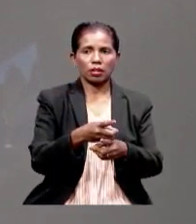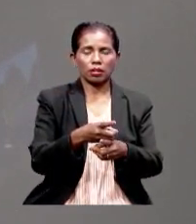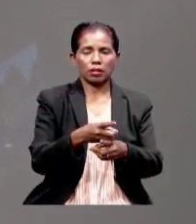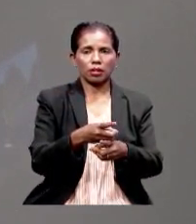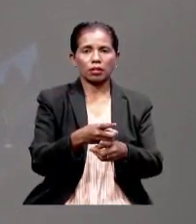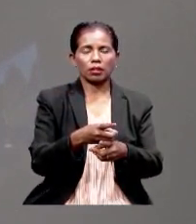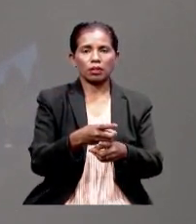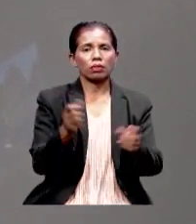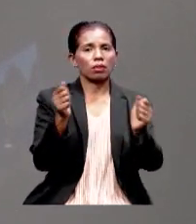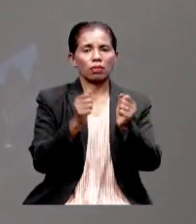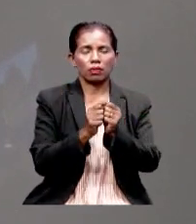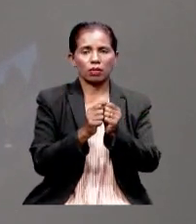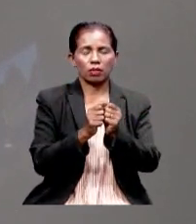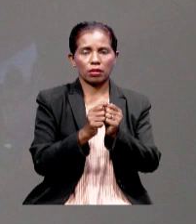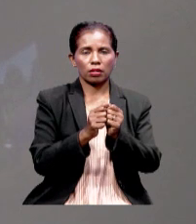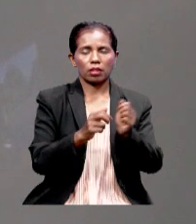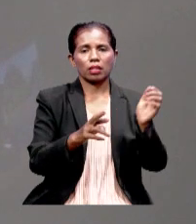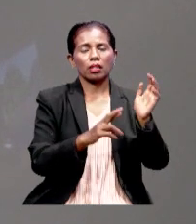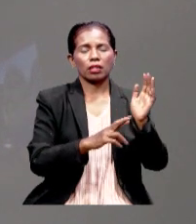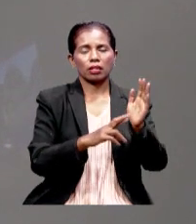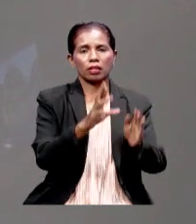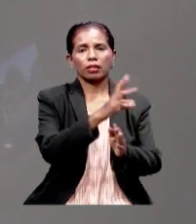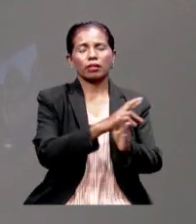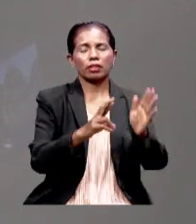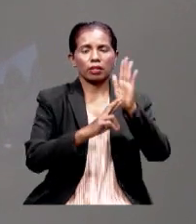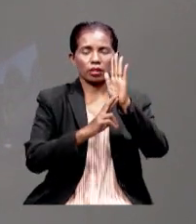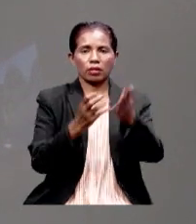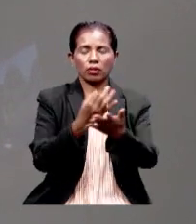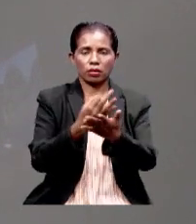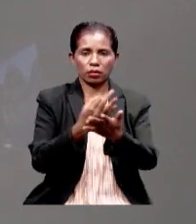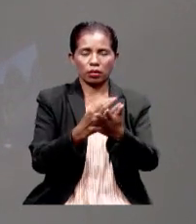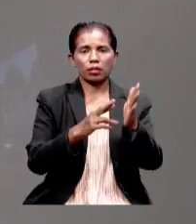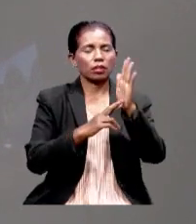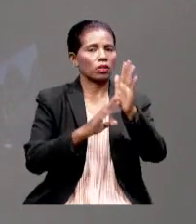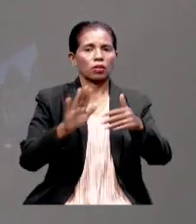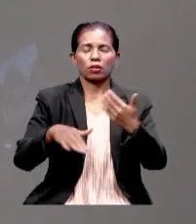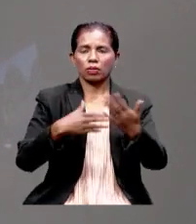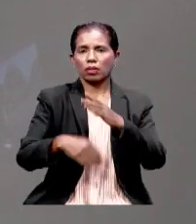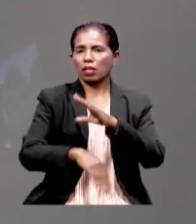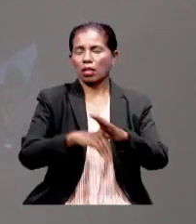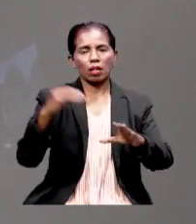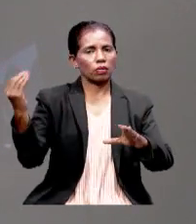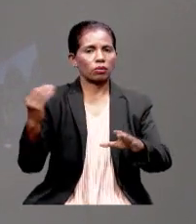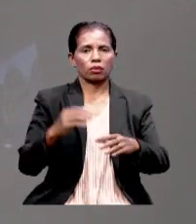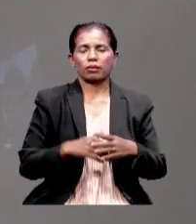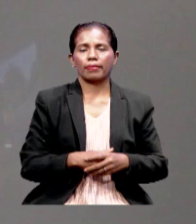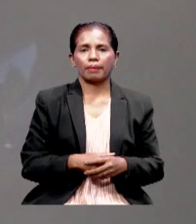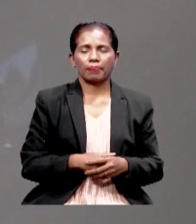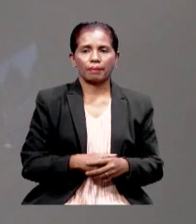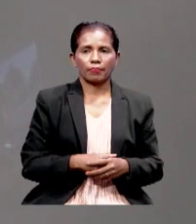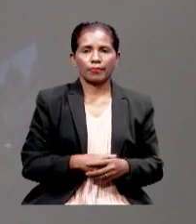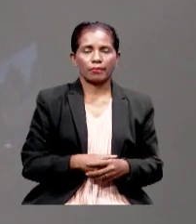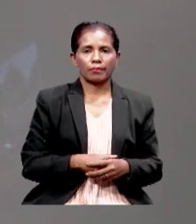ho regime financeiro, regime tributário ne sirne asai hoto.